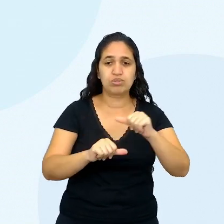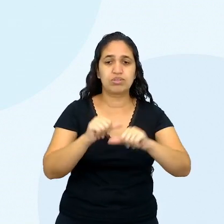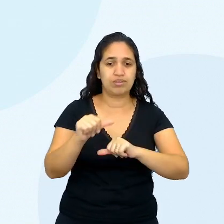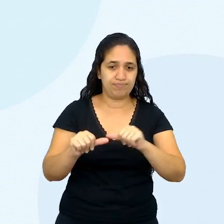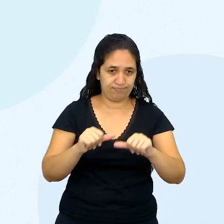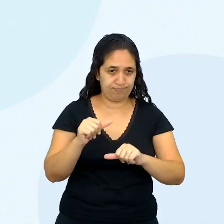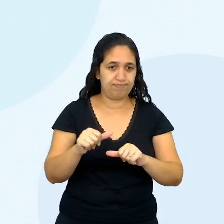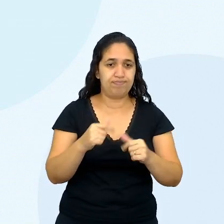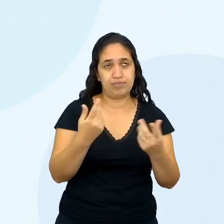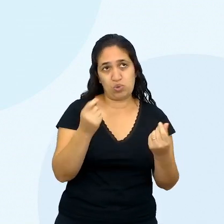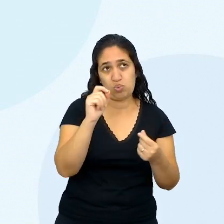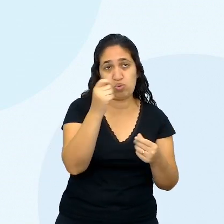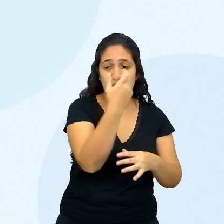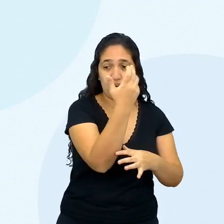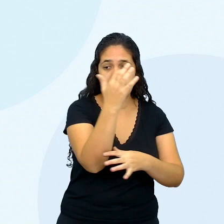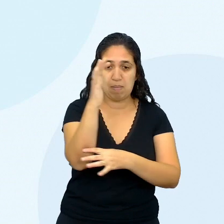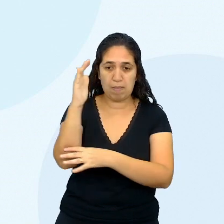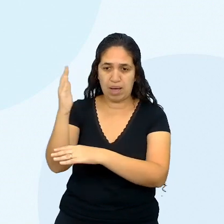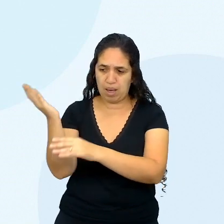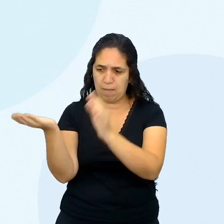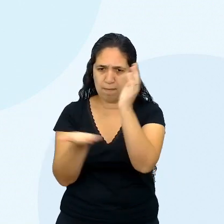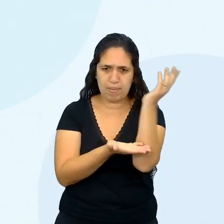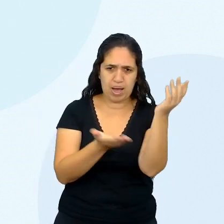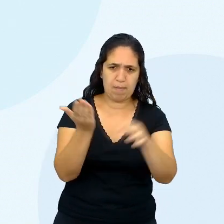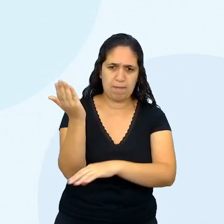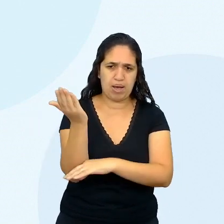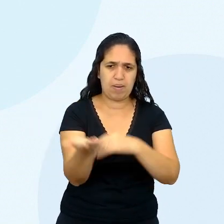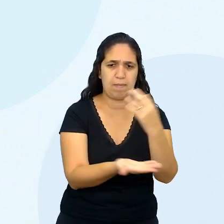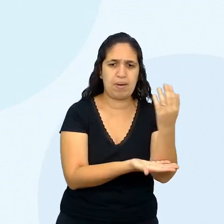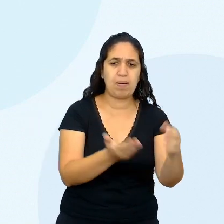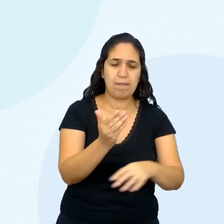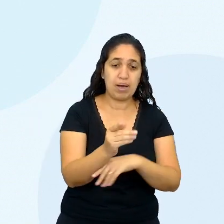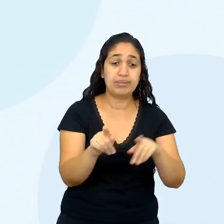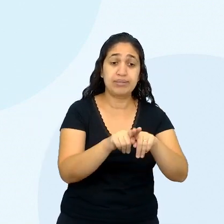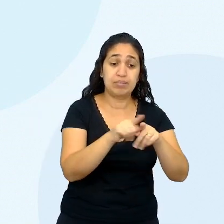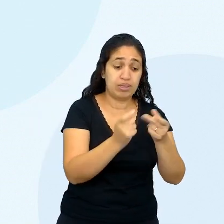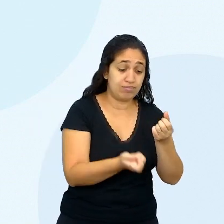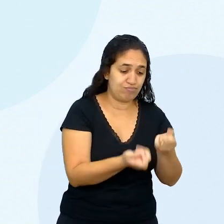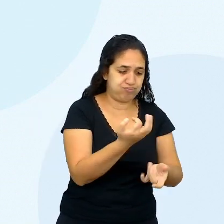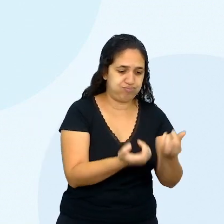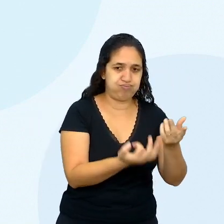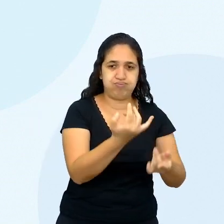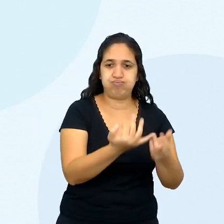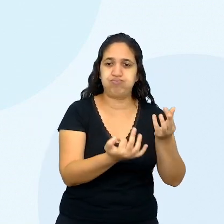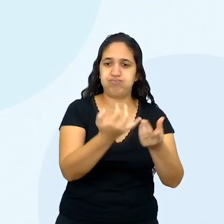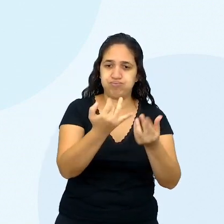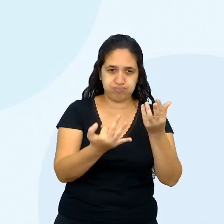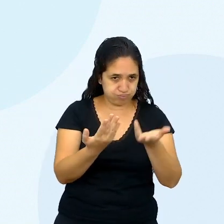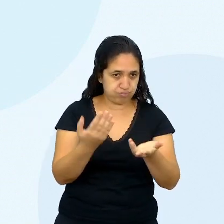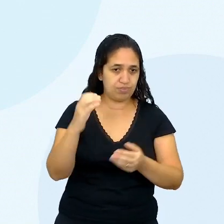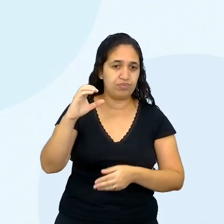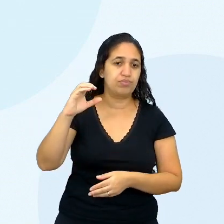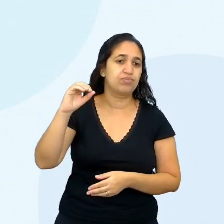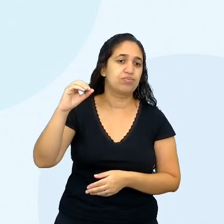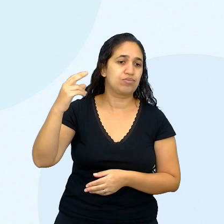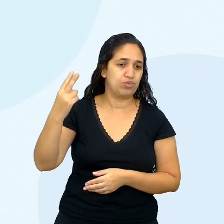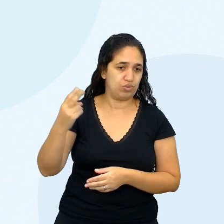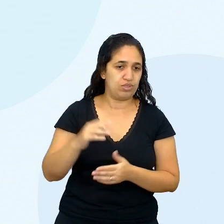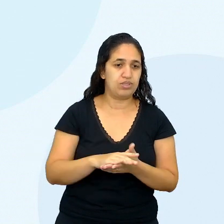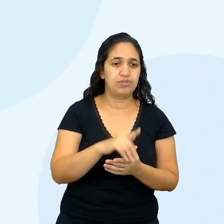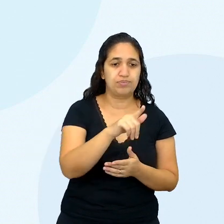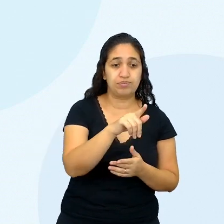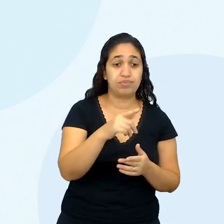de derrubada de floresta e queimada dessas florestas, que libera também uma grande quantidade de CO2,